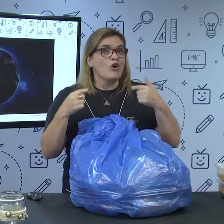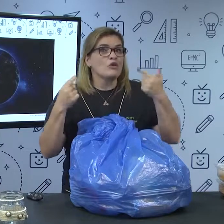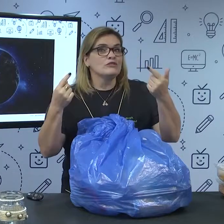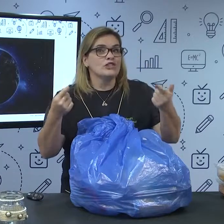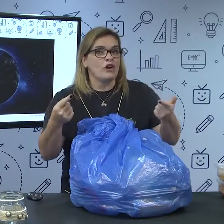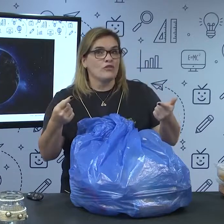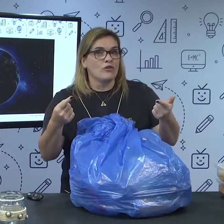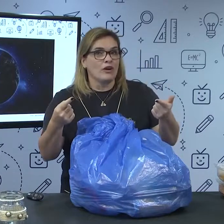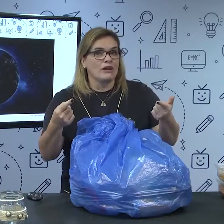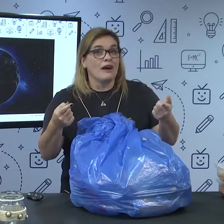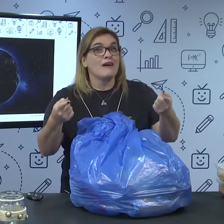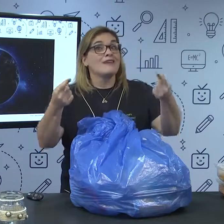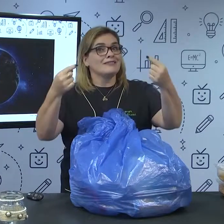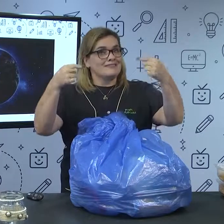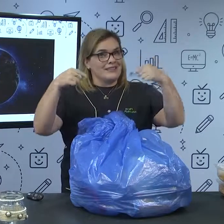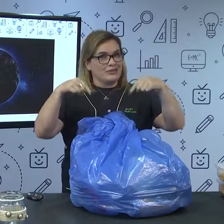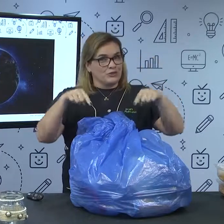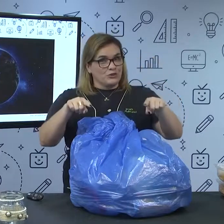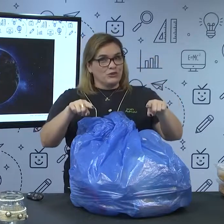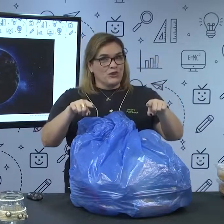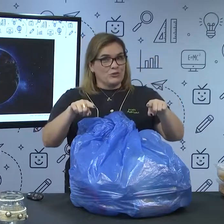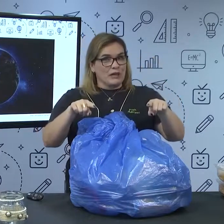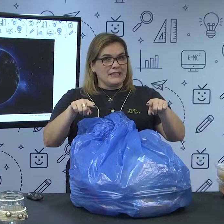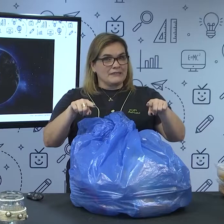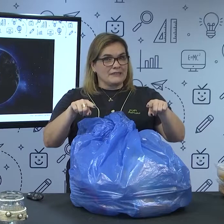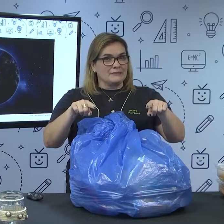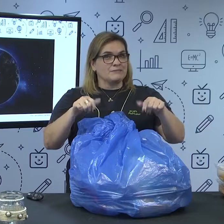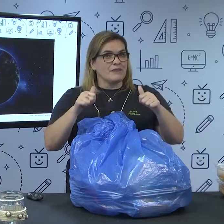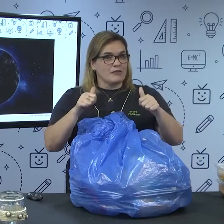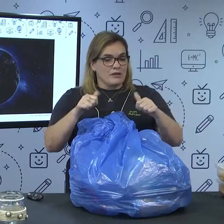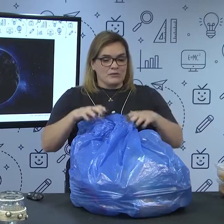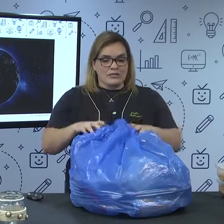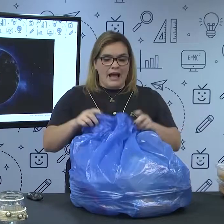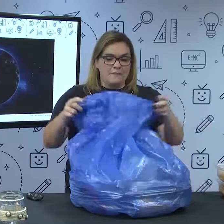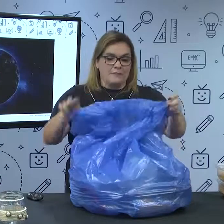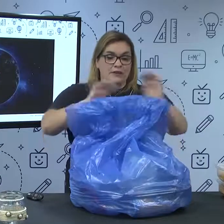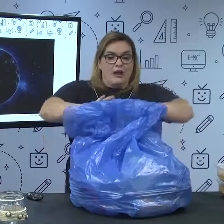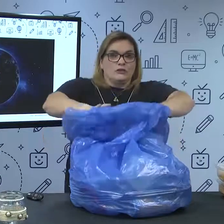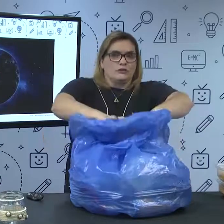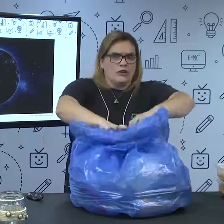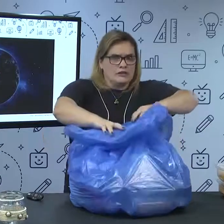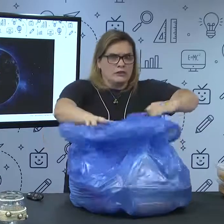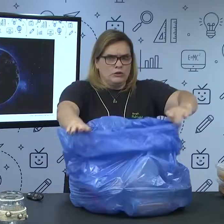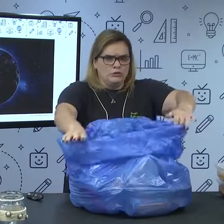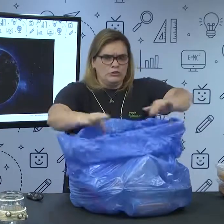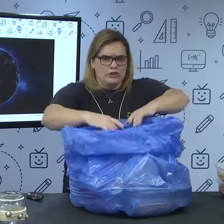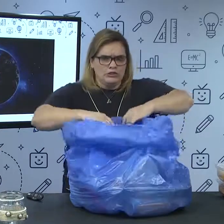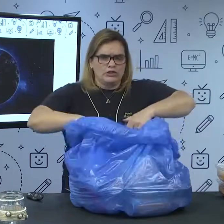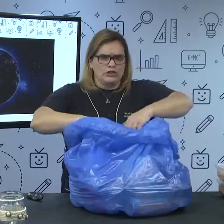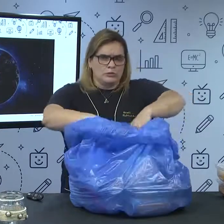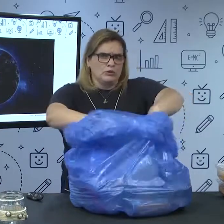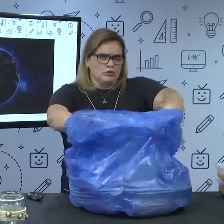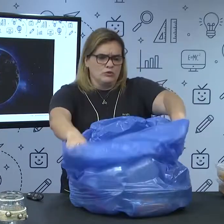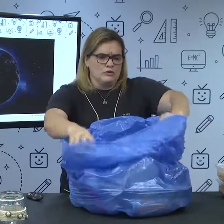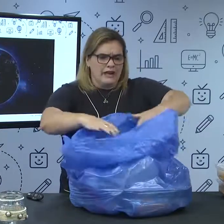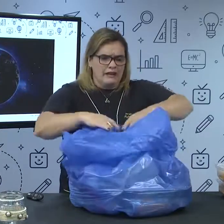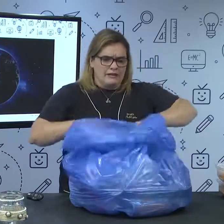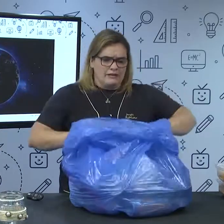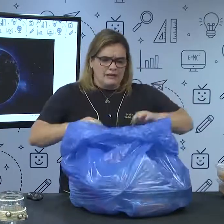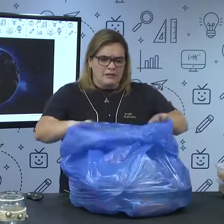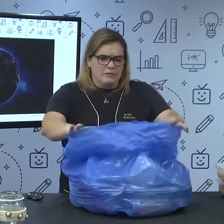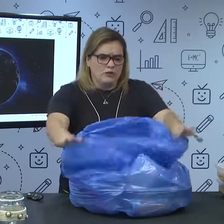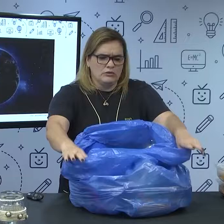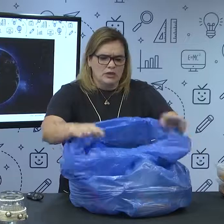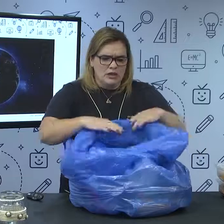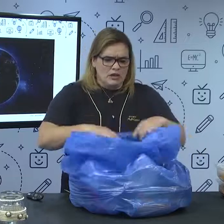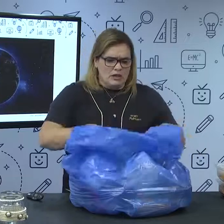descobrir onde é o fora? Dentro do nosso planeta. Vamos lá? Nossa, quanto lixo a gente produz,